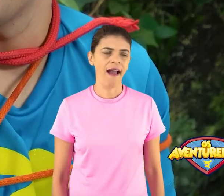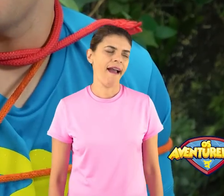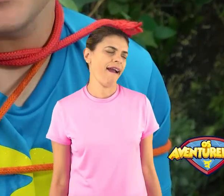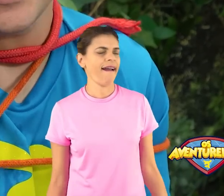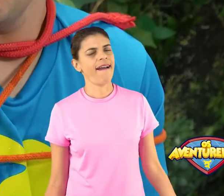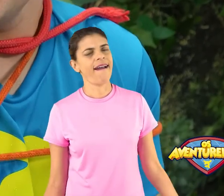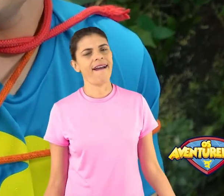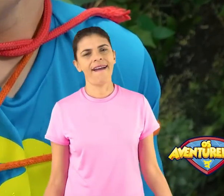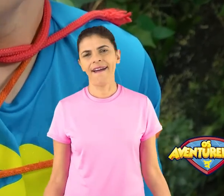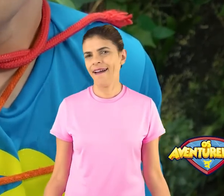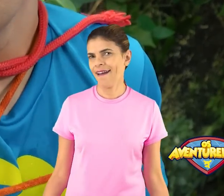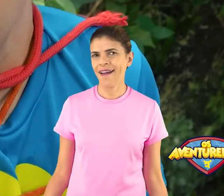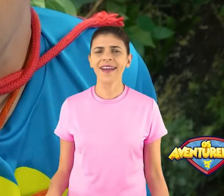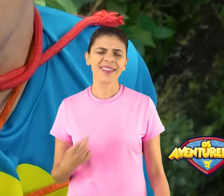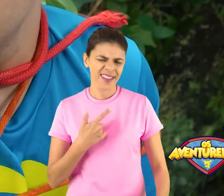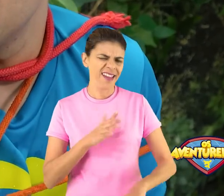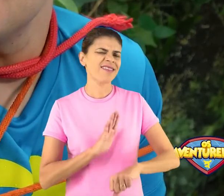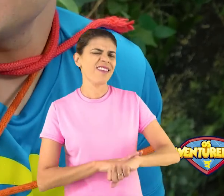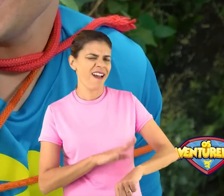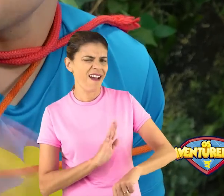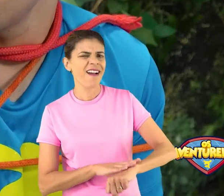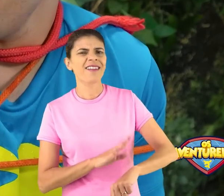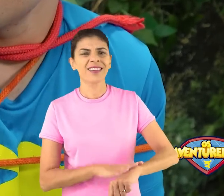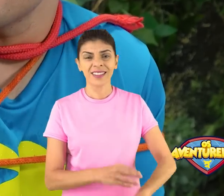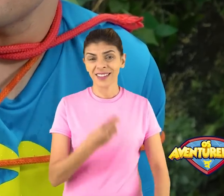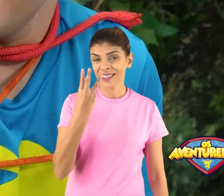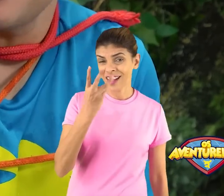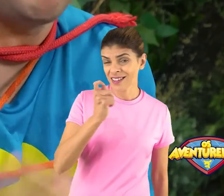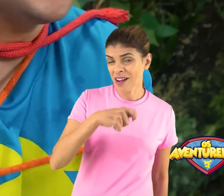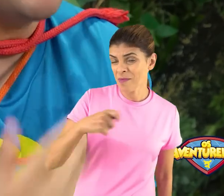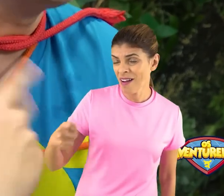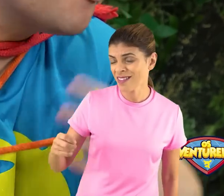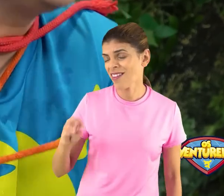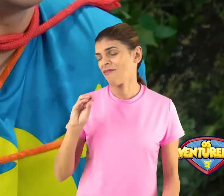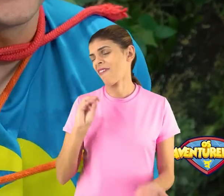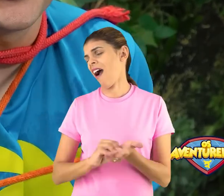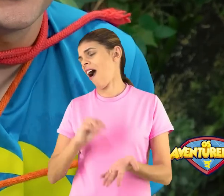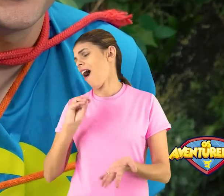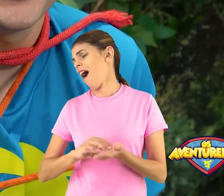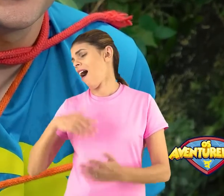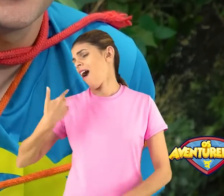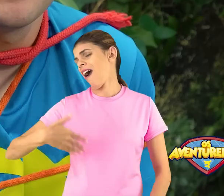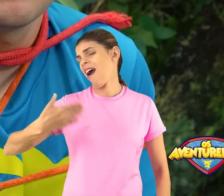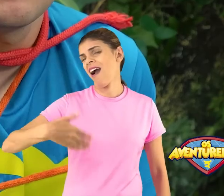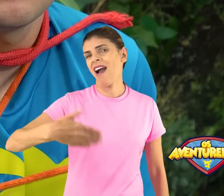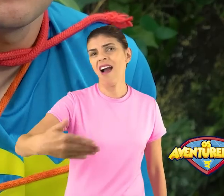Mas então a gente tem muito tempo Três meses? Ainda falta muito